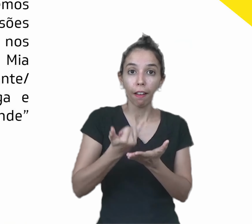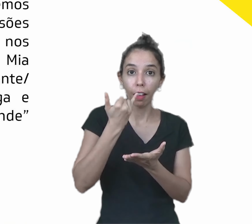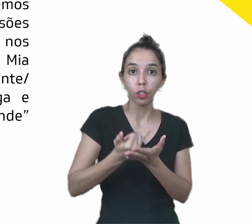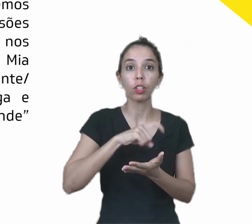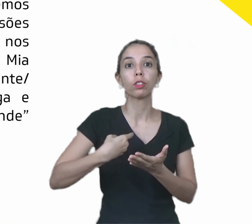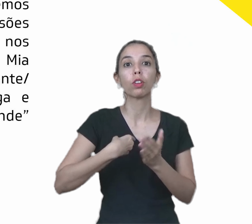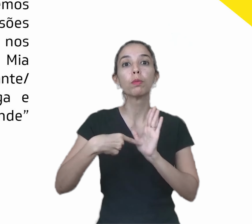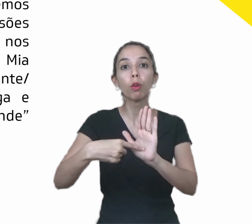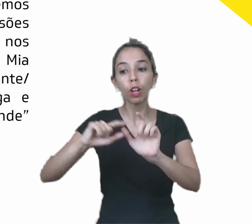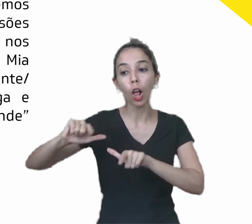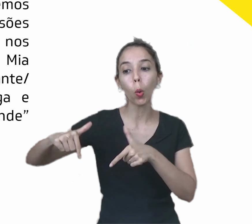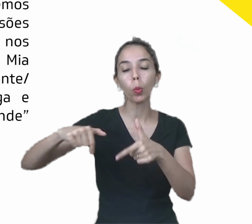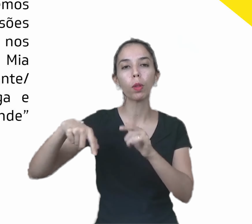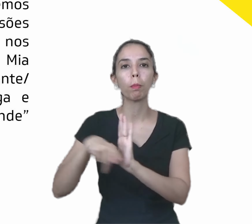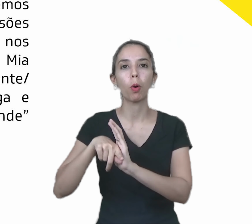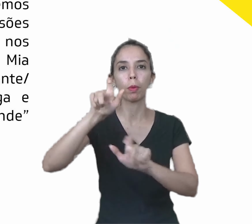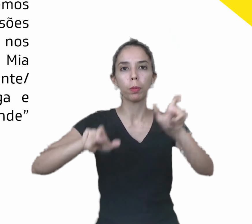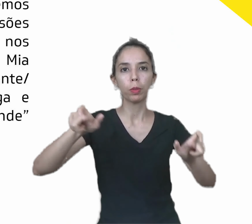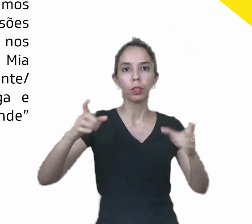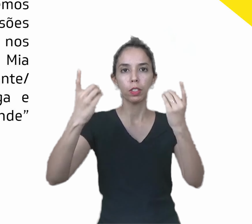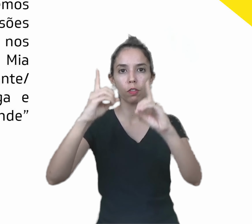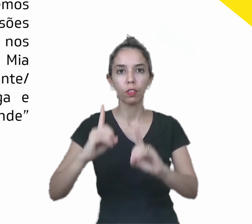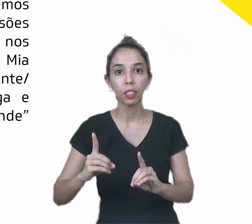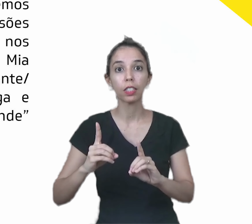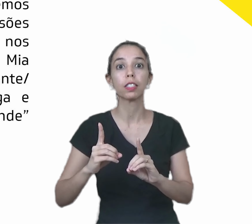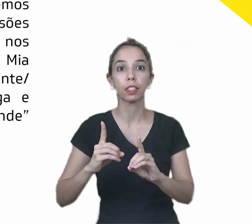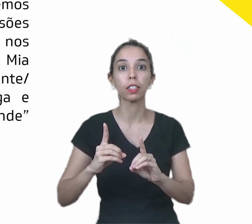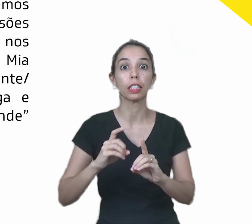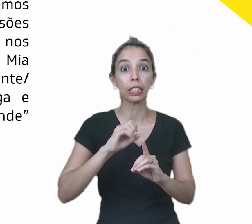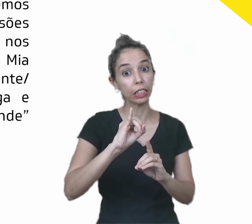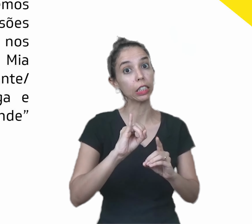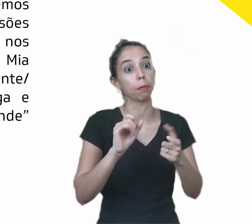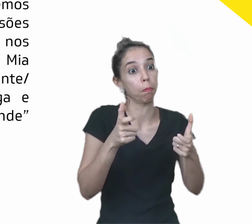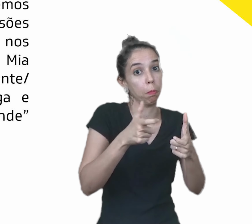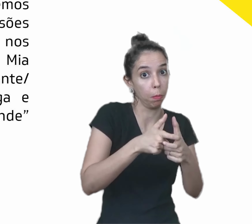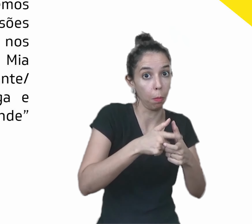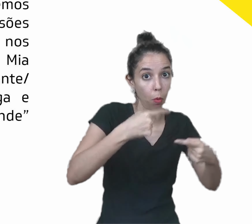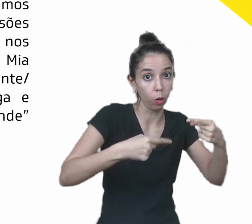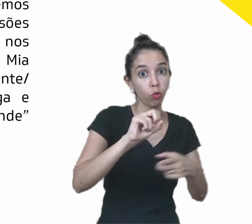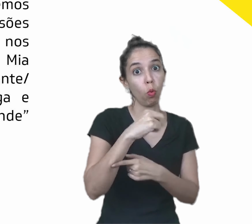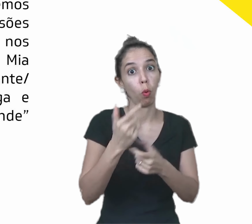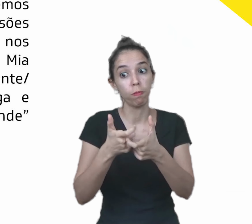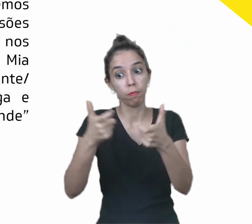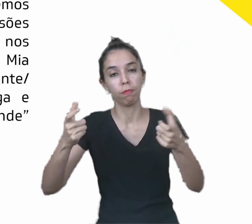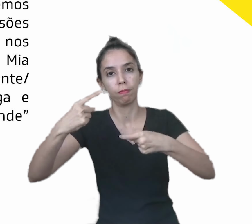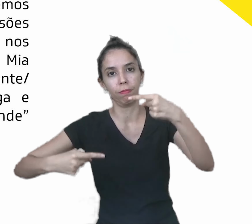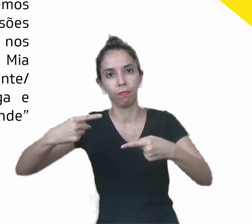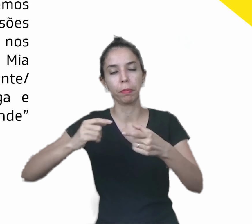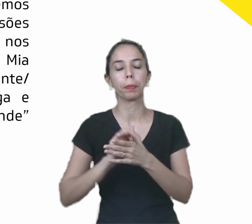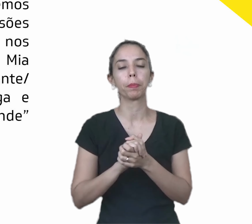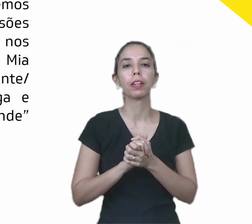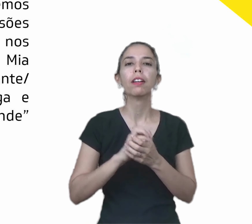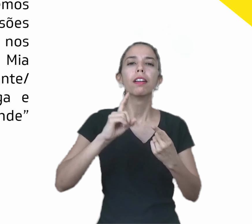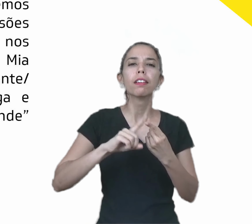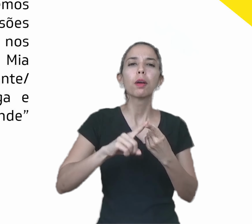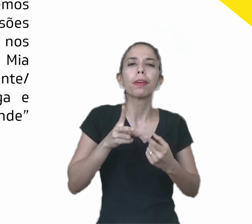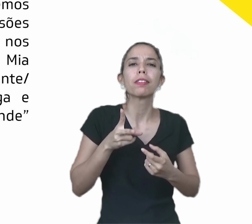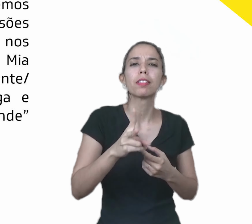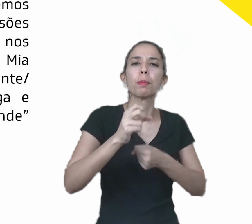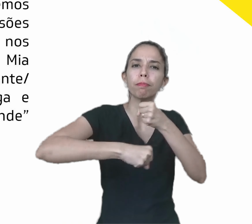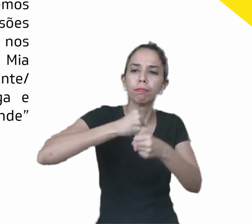Alcançamos com esse acontecimento cartilha um pouco do que confere a luta das pessoas com deficiência em nível